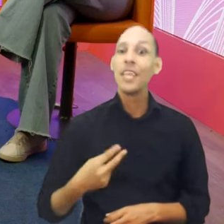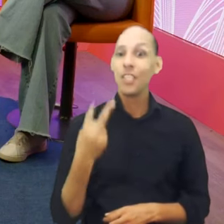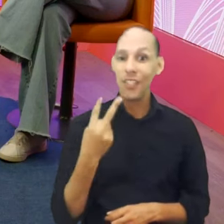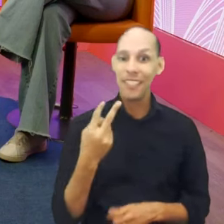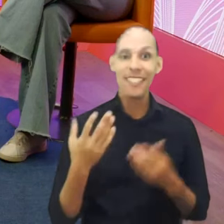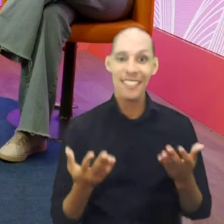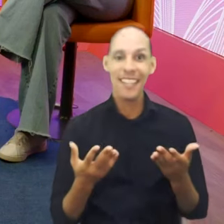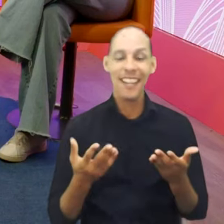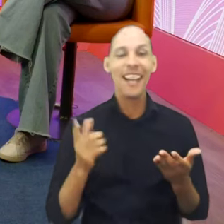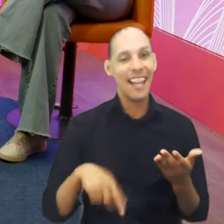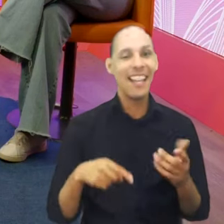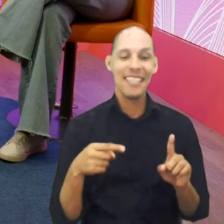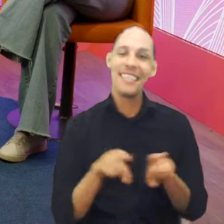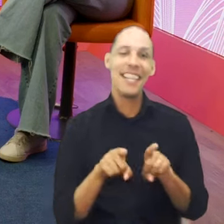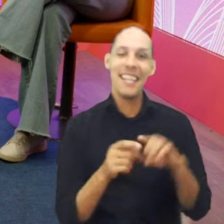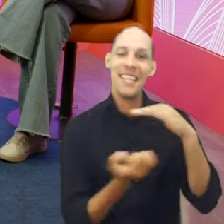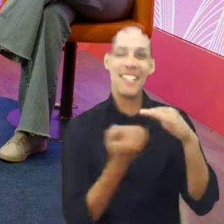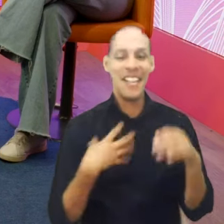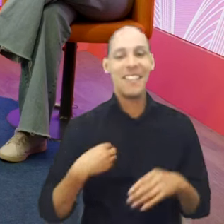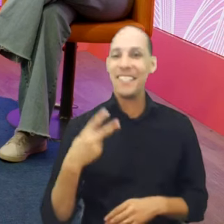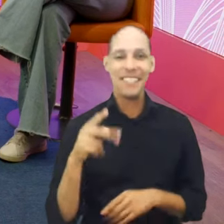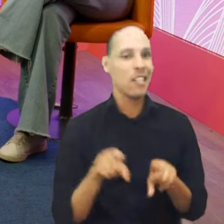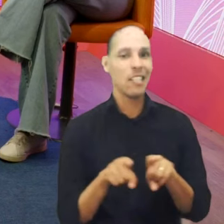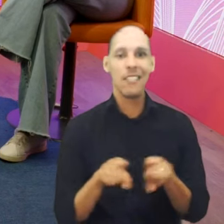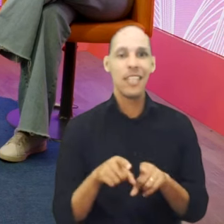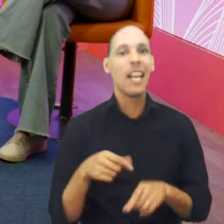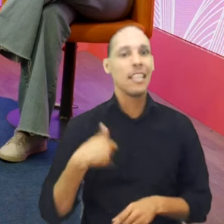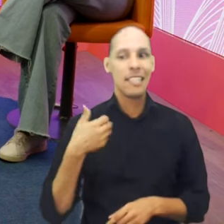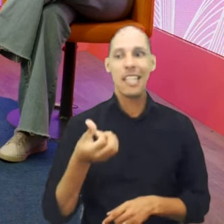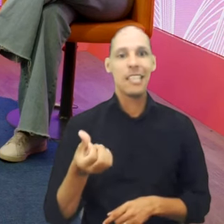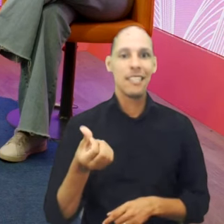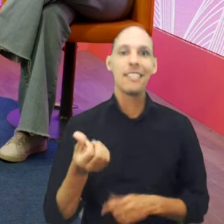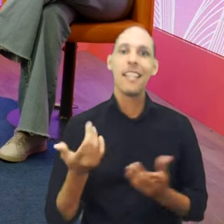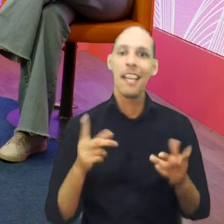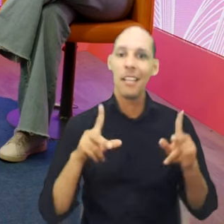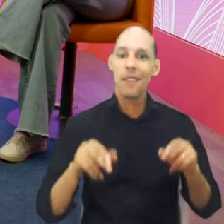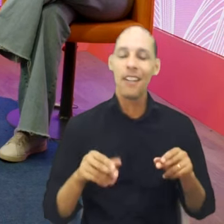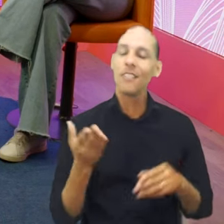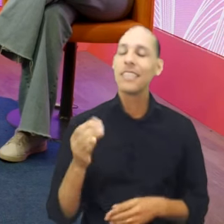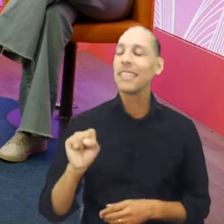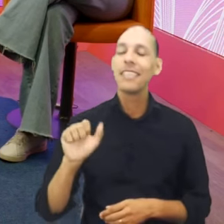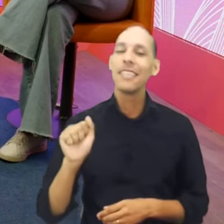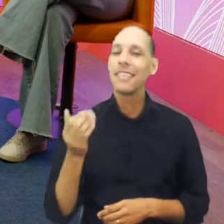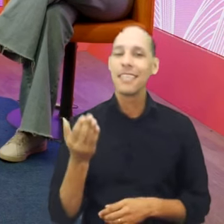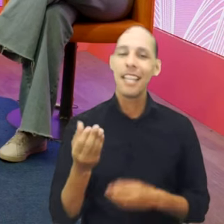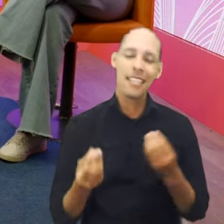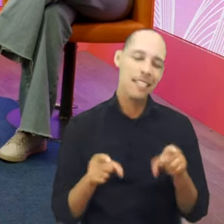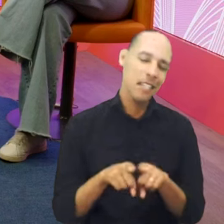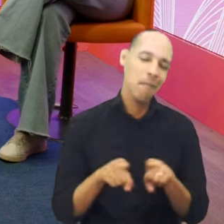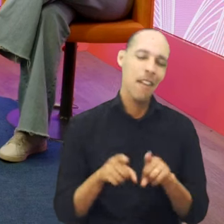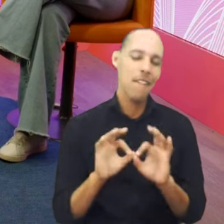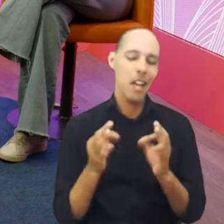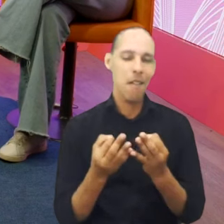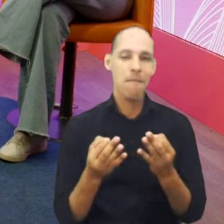Clara e a Talento Incluir, gente, porque o negócio também é um filho, né? E você, Sá, que assim, vem também de família que